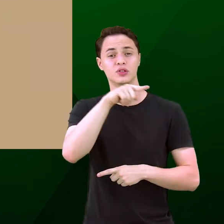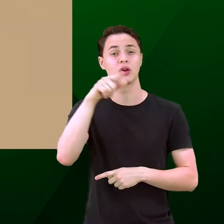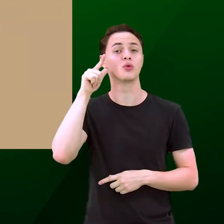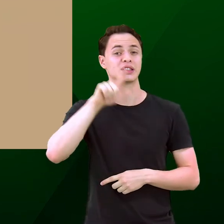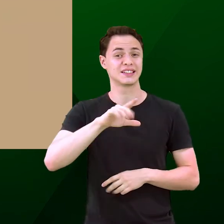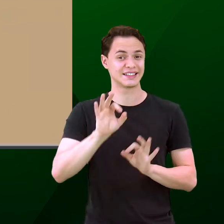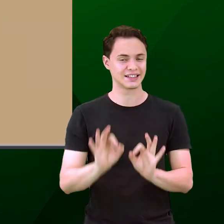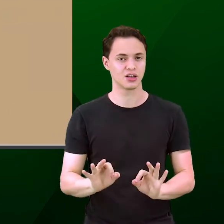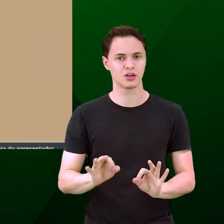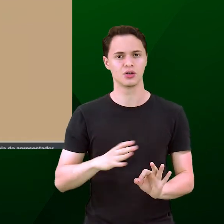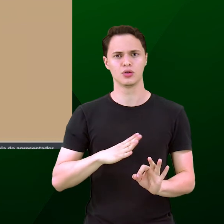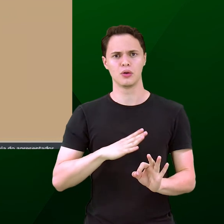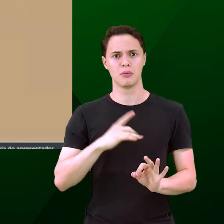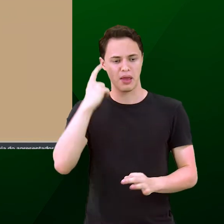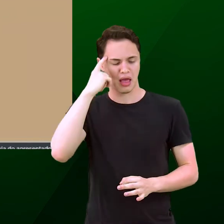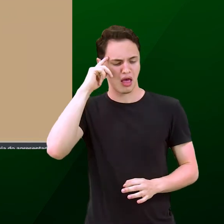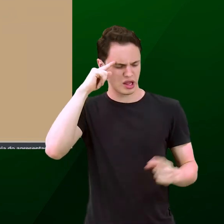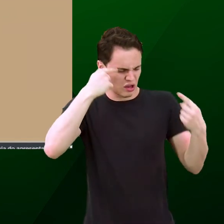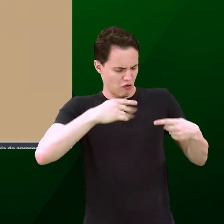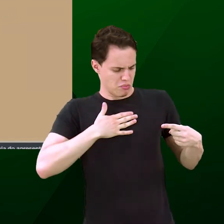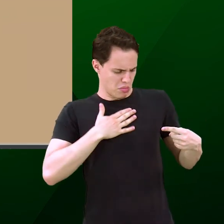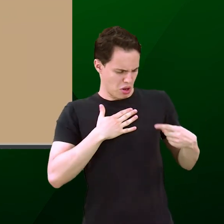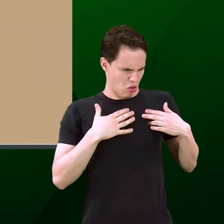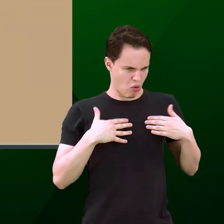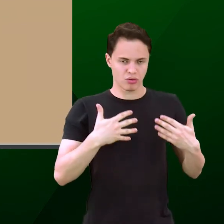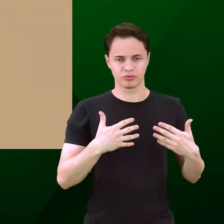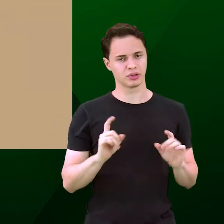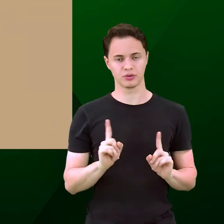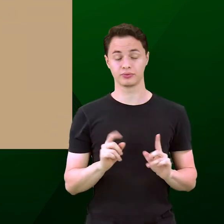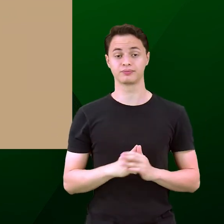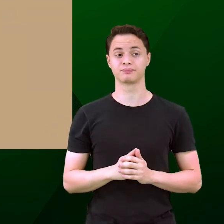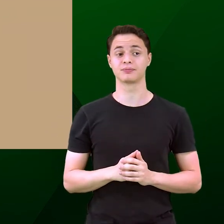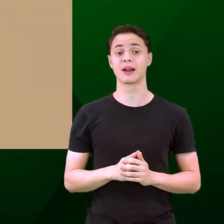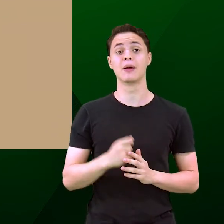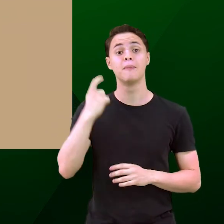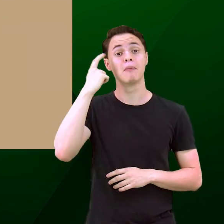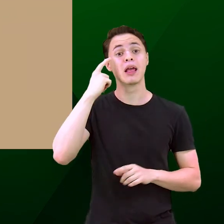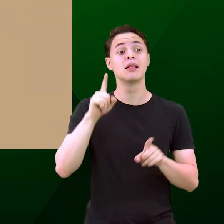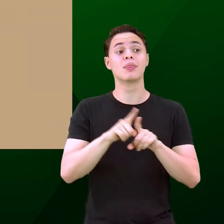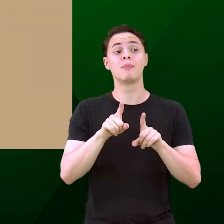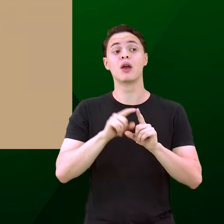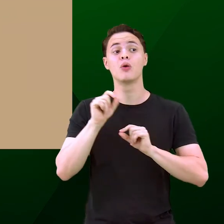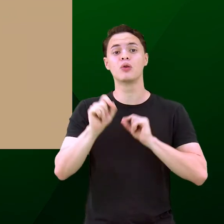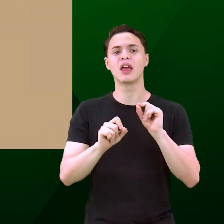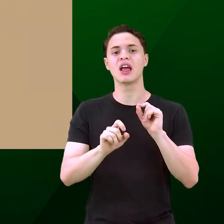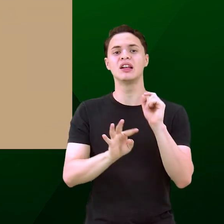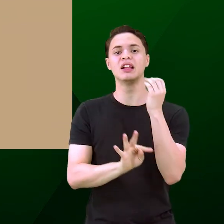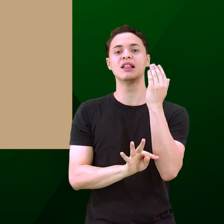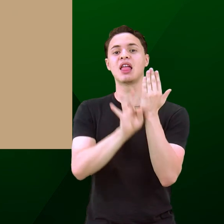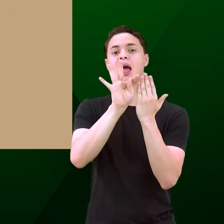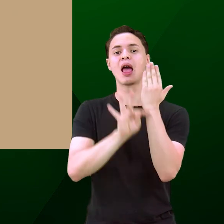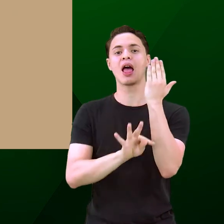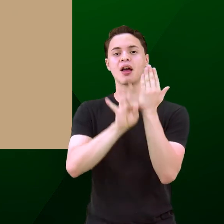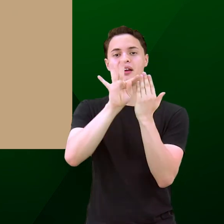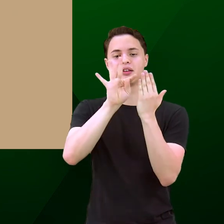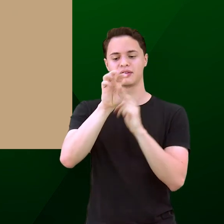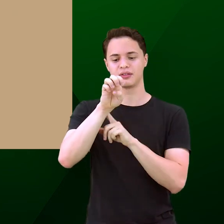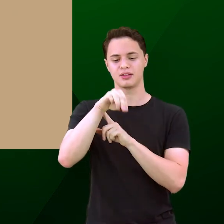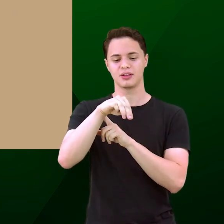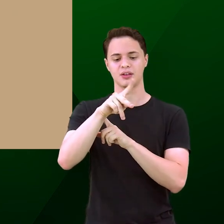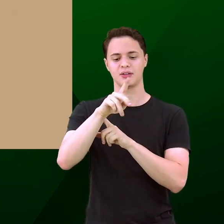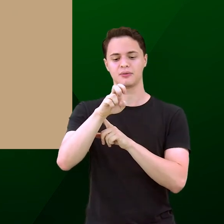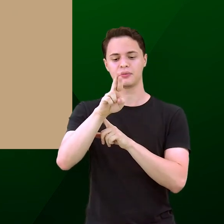até 2 horas. Para quem está treinando para maratona, isso vai ser diferente, vai ser outro tipo de treino, tá? Treinos que podem durar muito mais